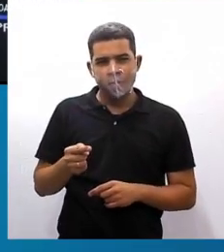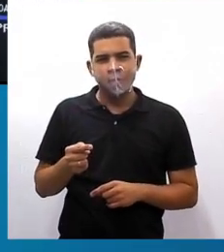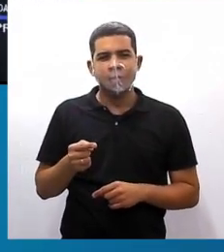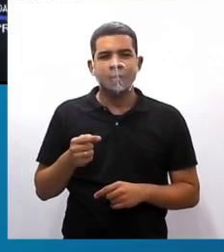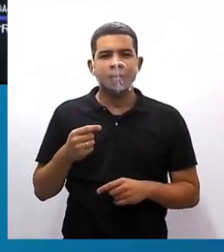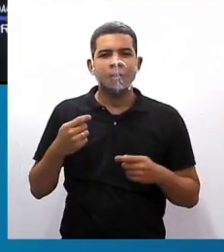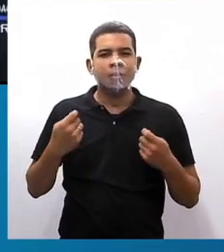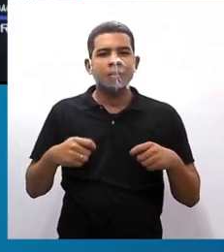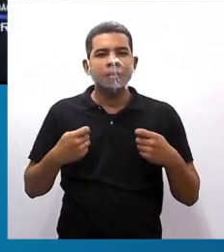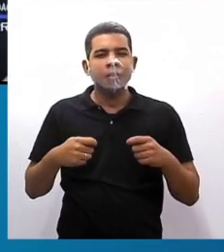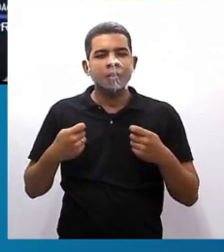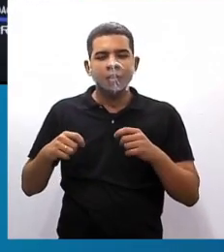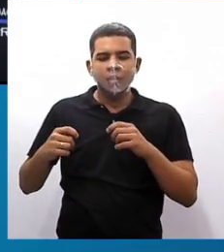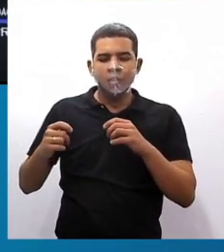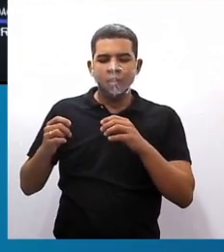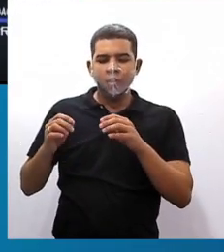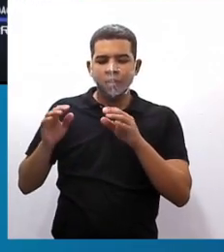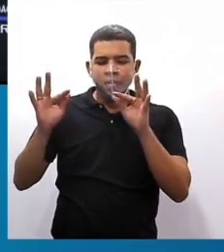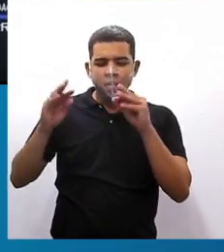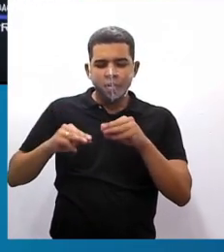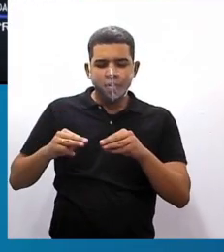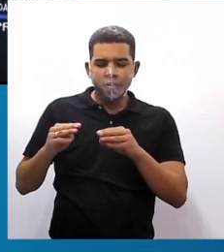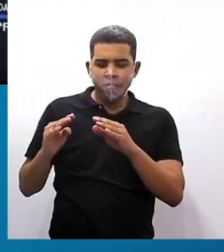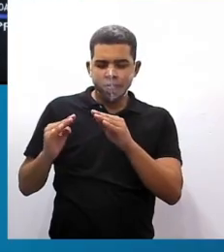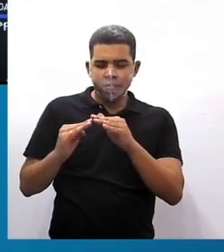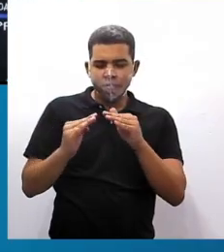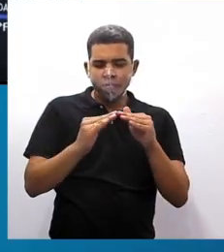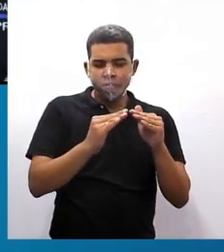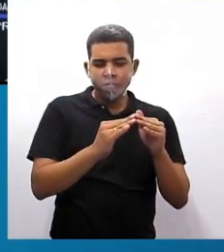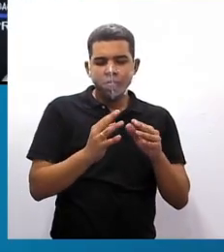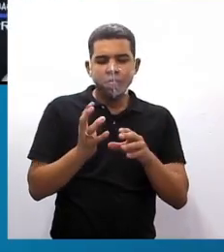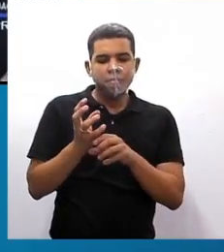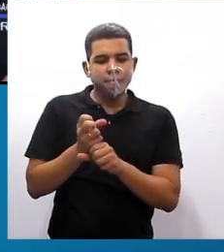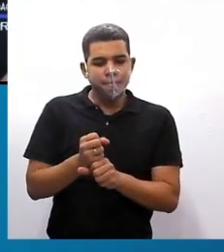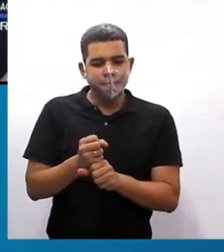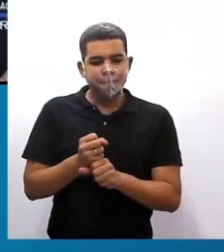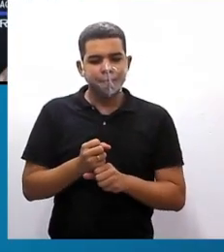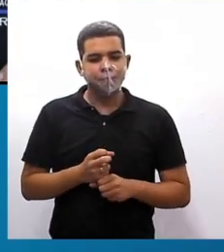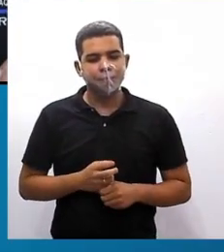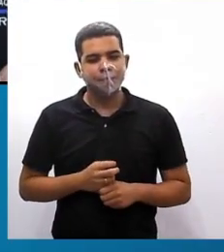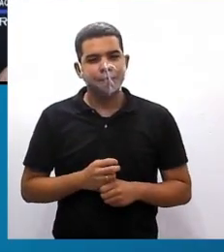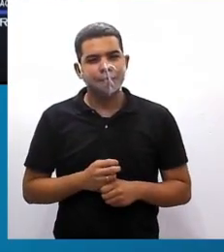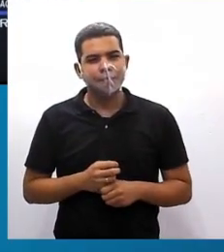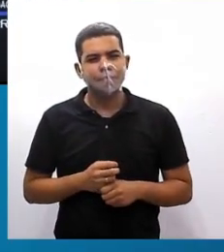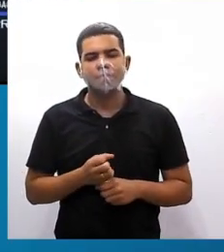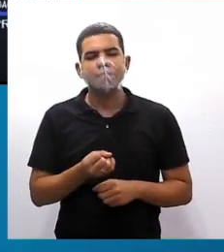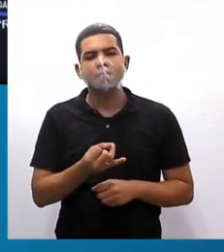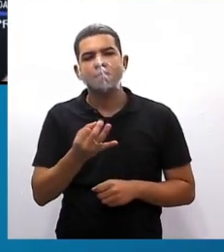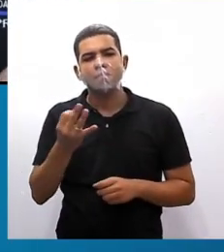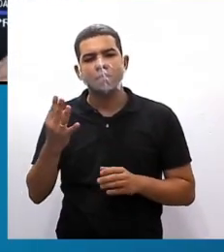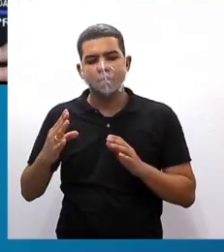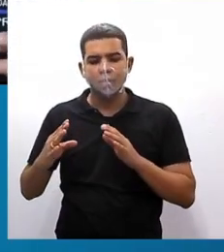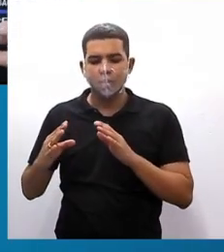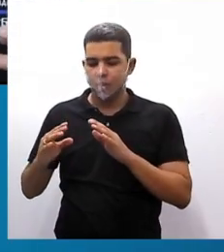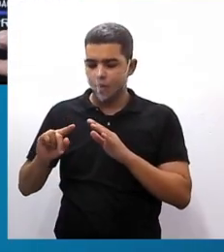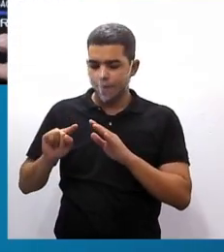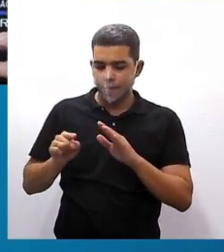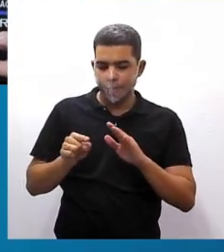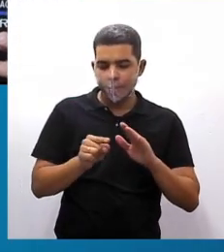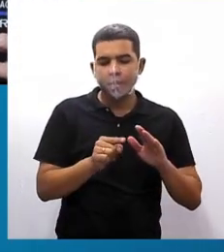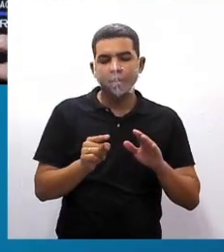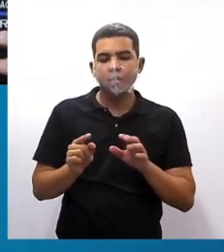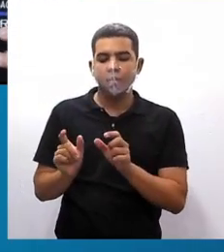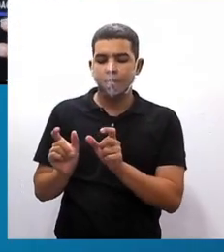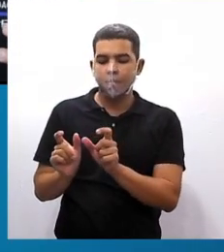vai olhar a quantidade de casas no fim. Então, se a gente encontrou 0,300, quantas casas decimais tem o conjunto